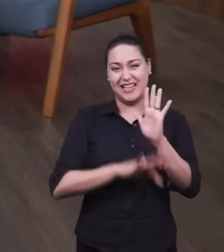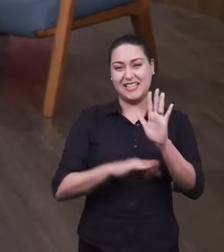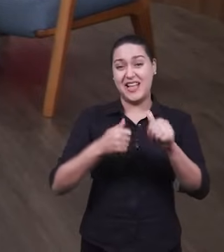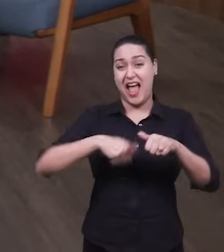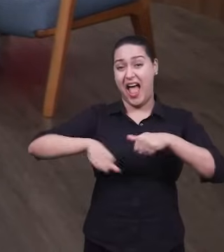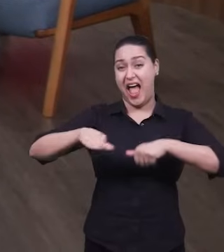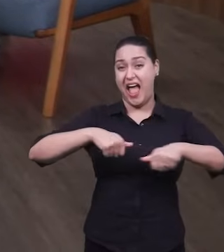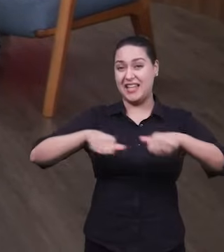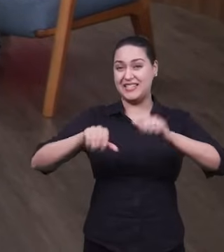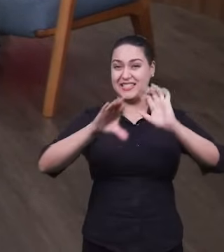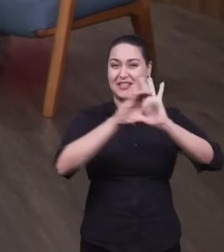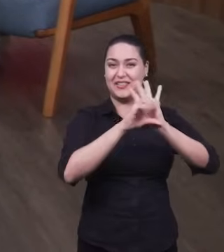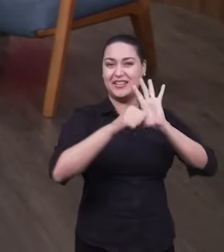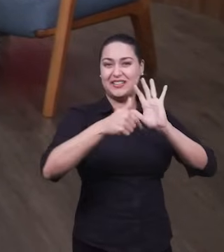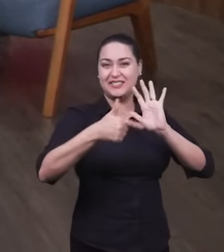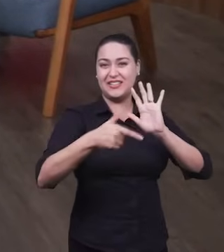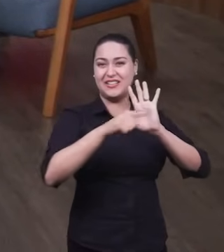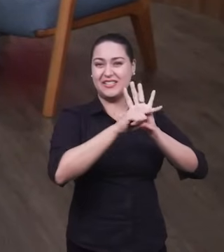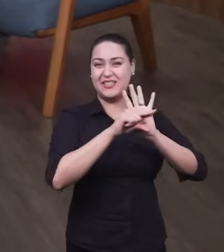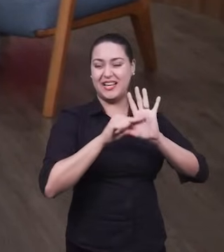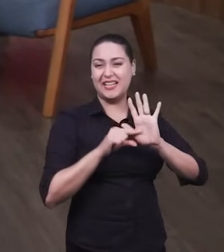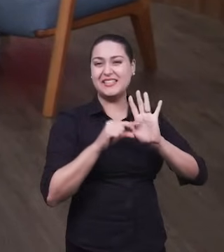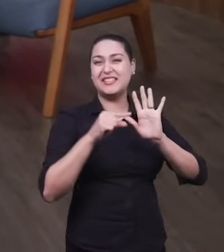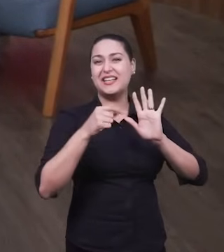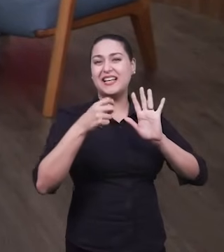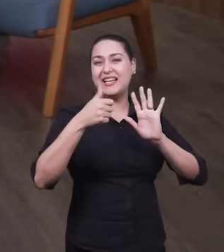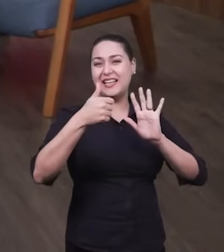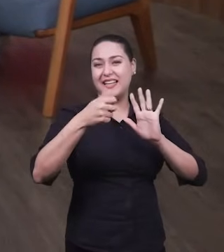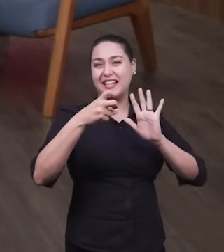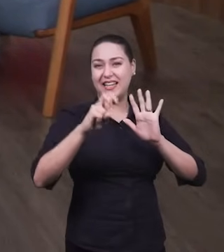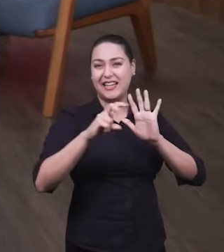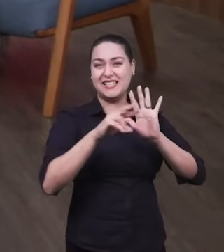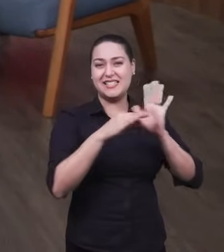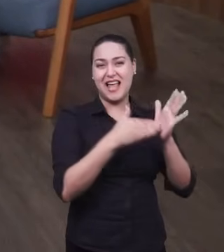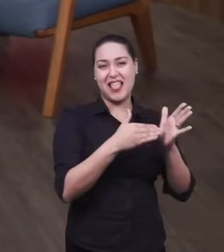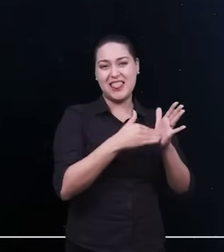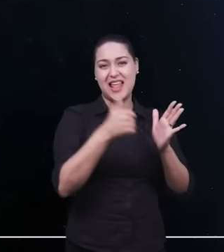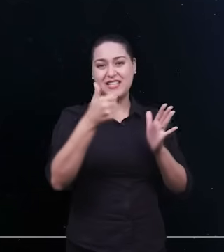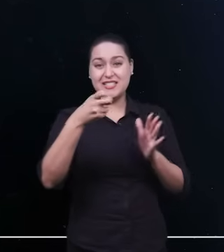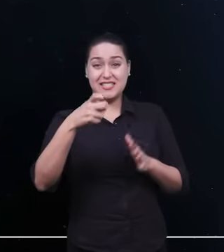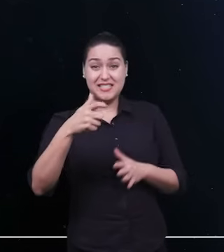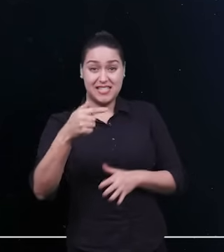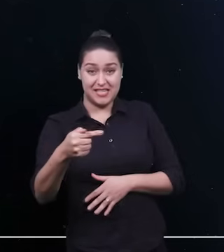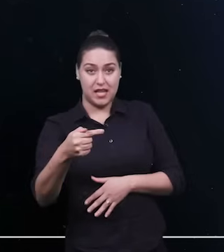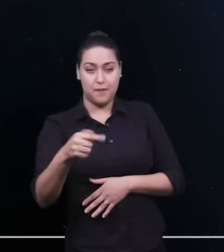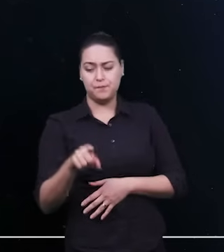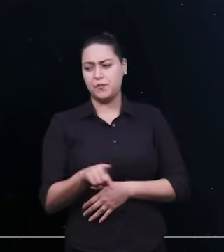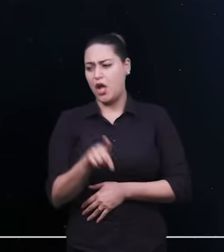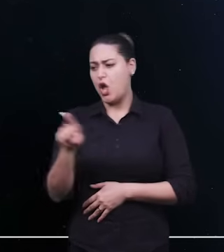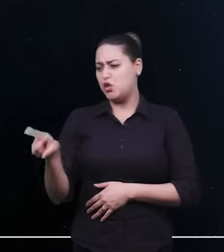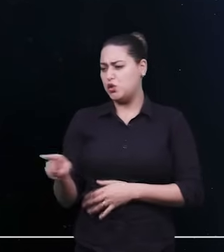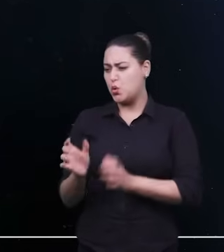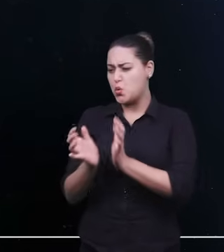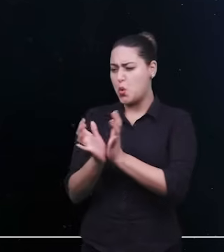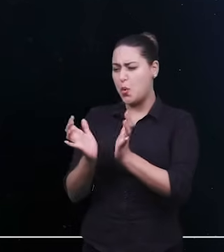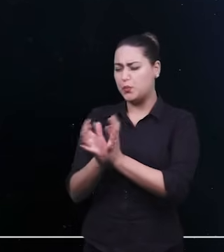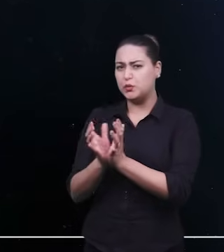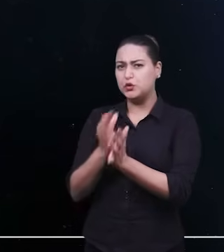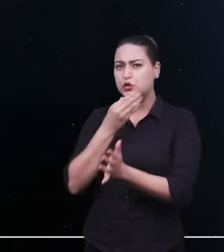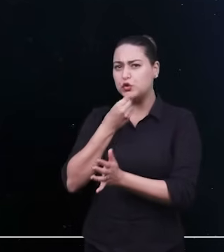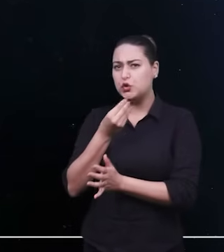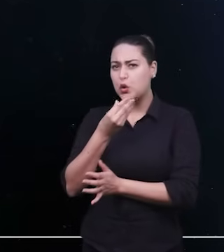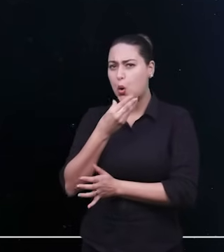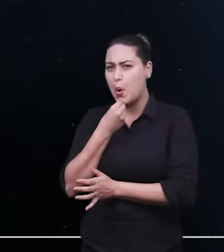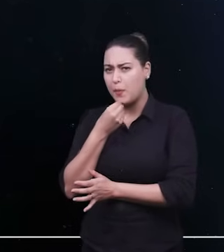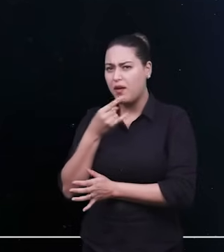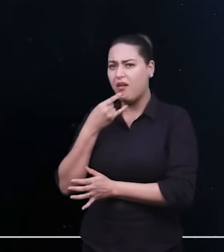texto da palavra? Atos 2, 15 e 17, ou 15 a 17, diz assim: Estes homens não estão